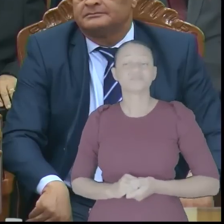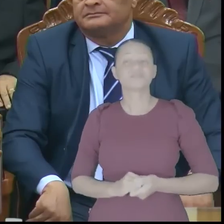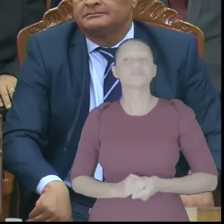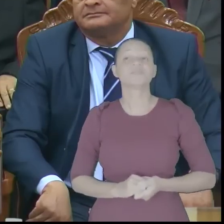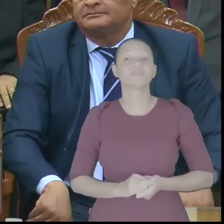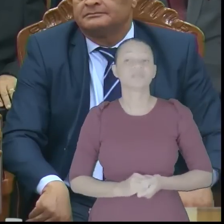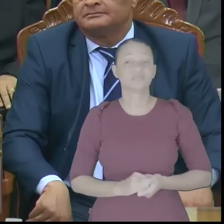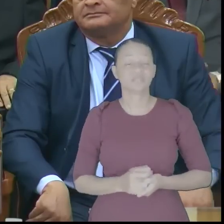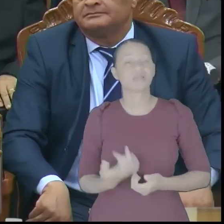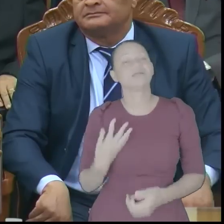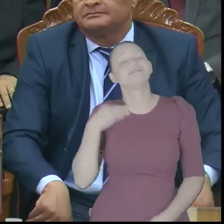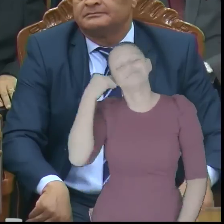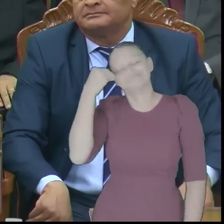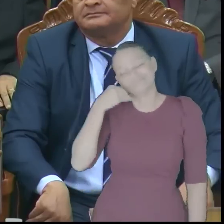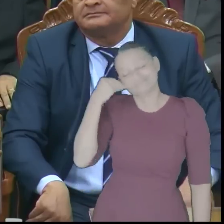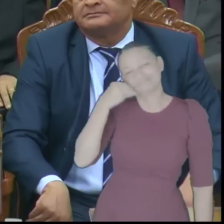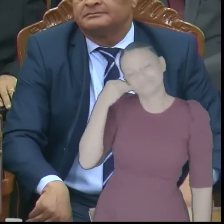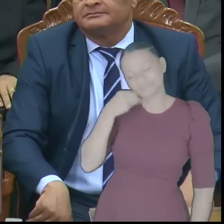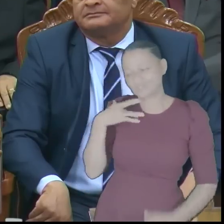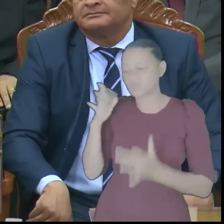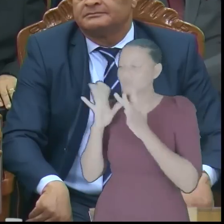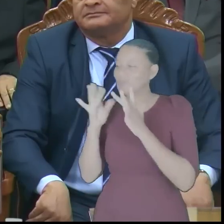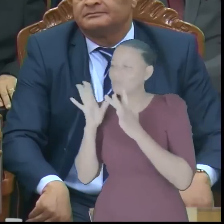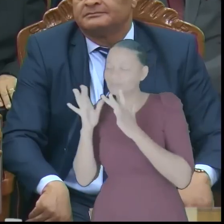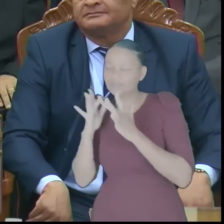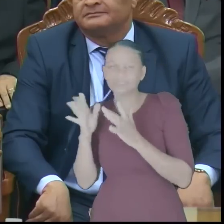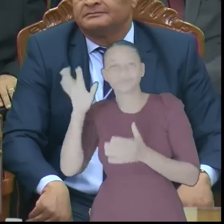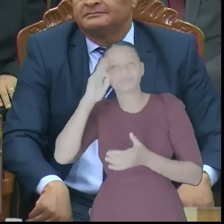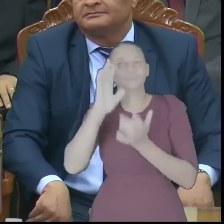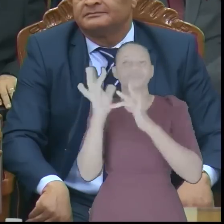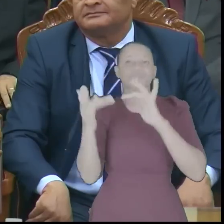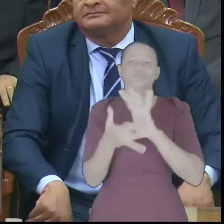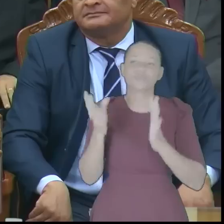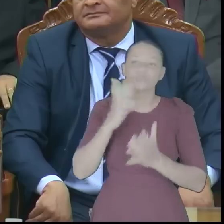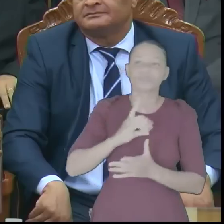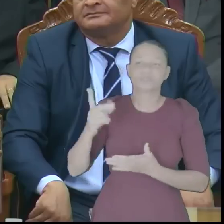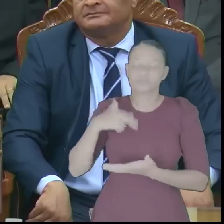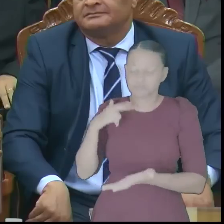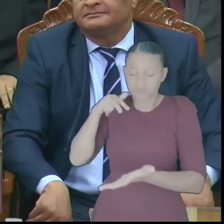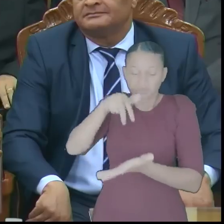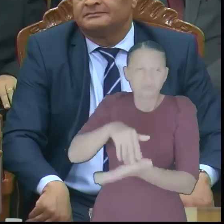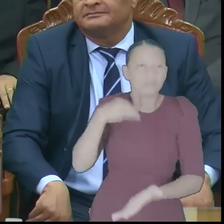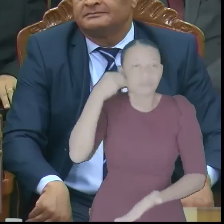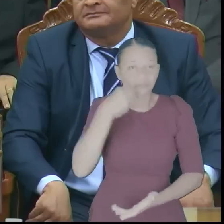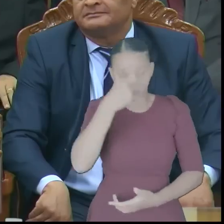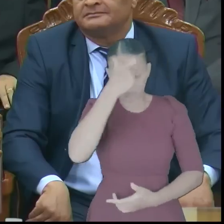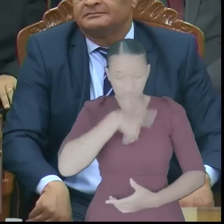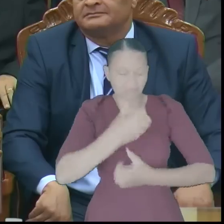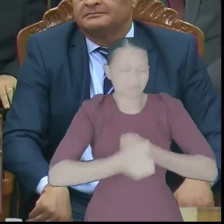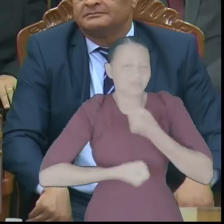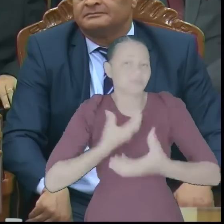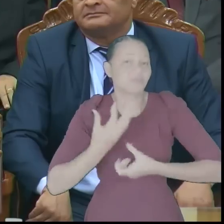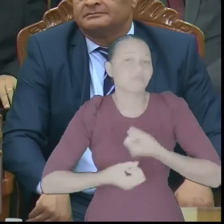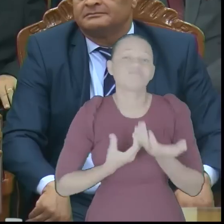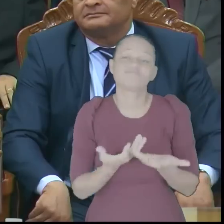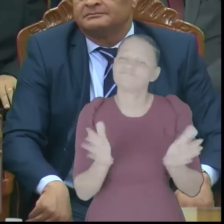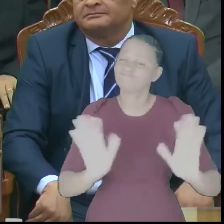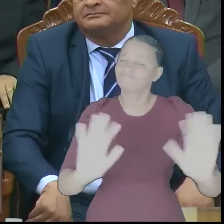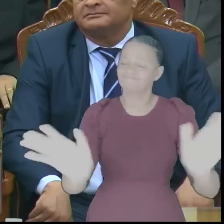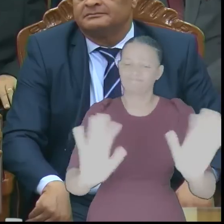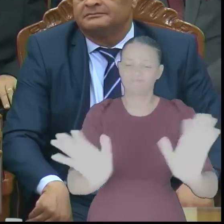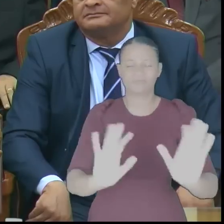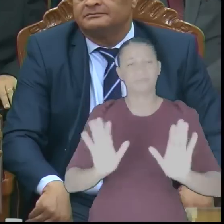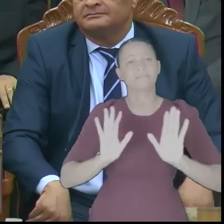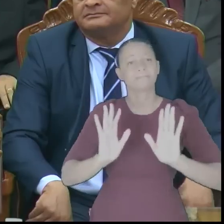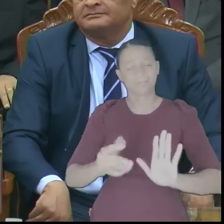de experiência, vivi coisas com Deus, pastor, e eu sei que a gente não está aqui para falar das experiências da gente, mas eu acho, quando eu